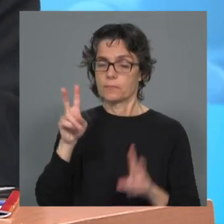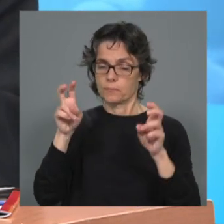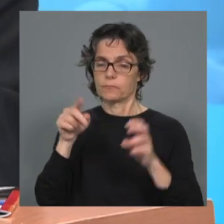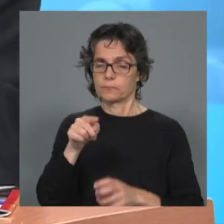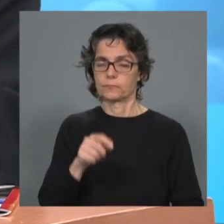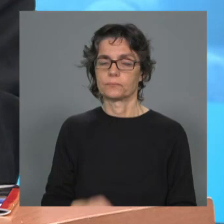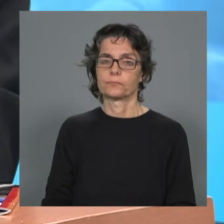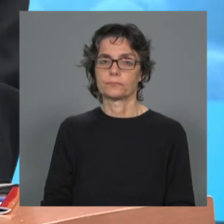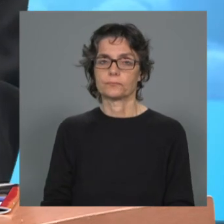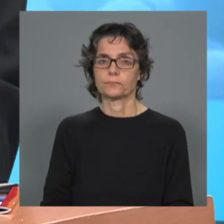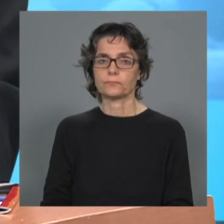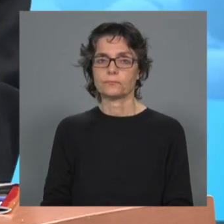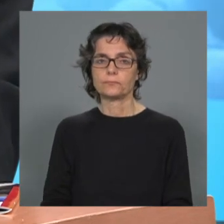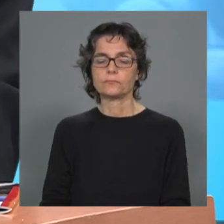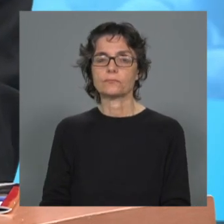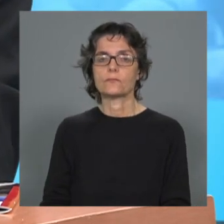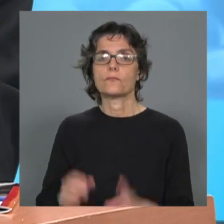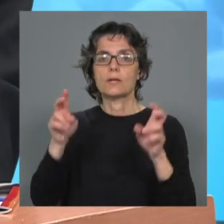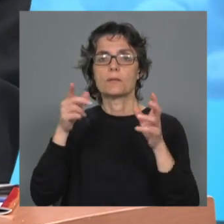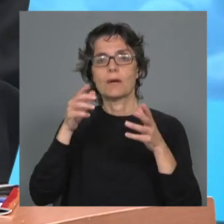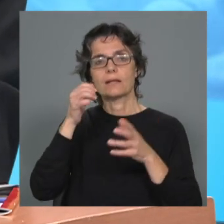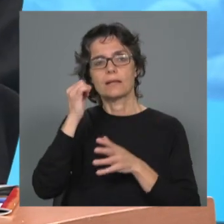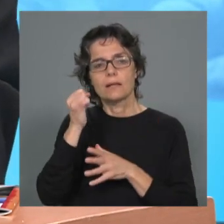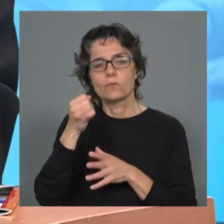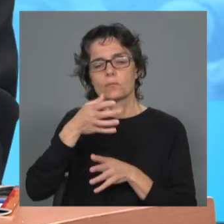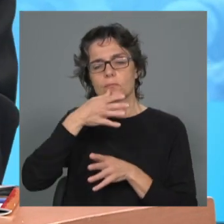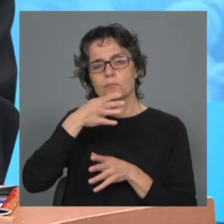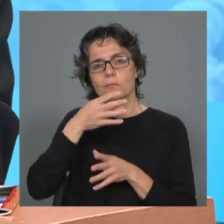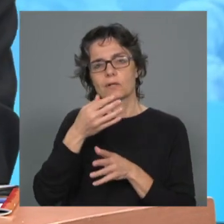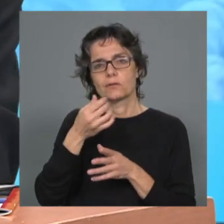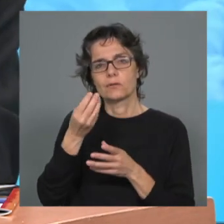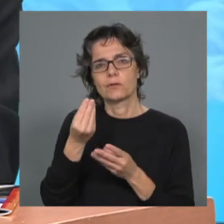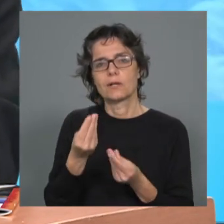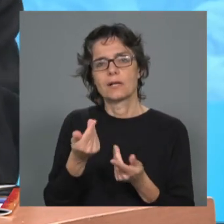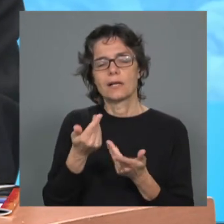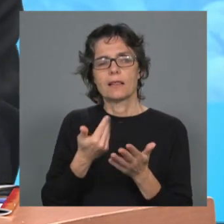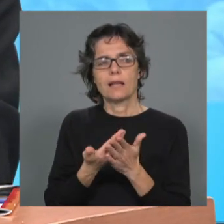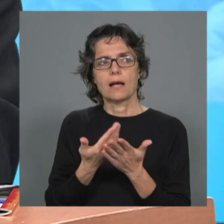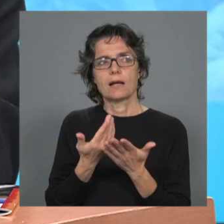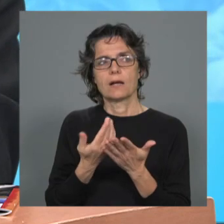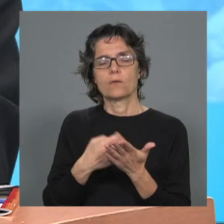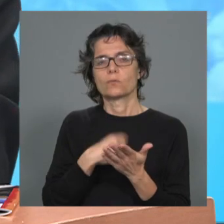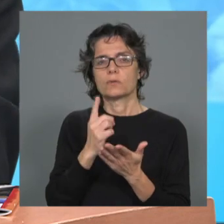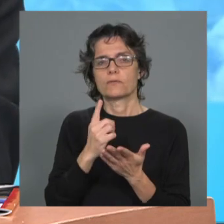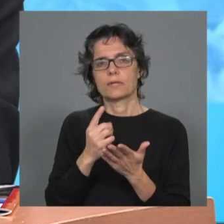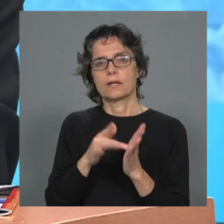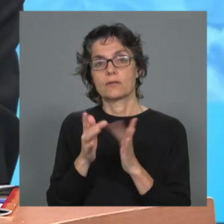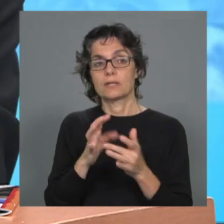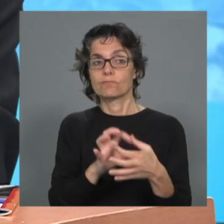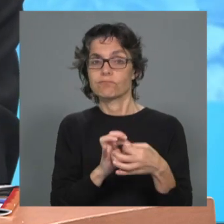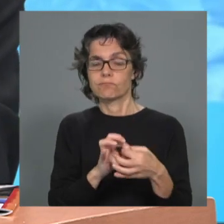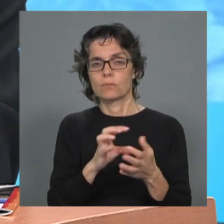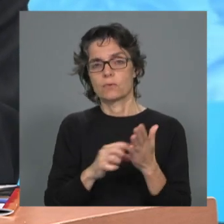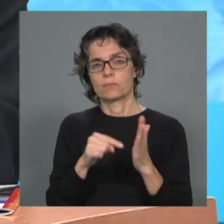pastor, exatamente para dar uma dimensão cristológica de referência a Jesus para este